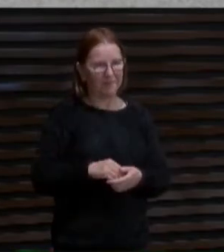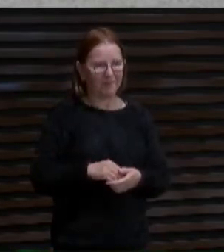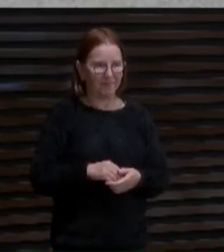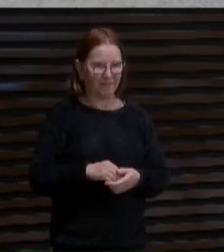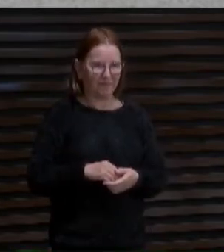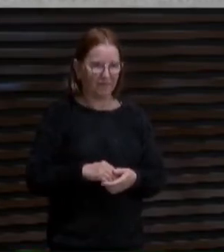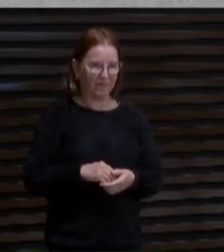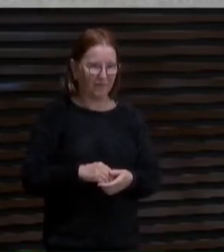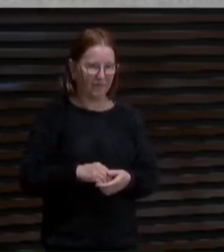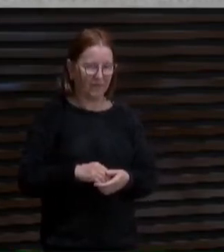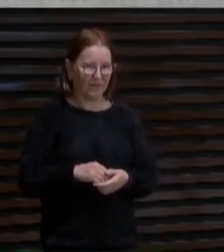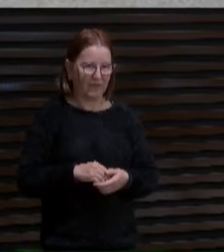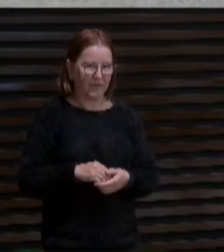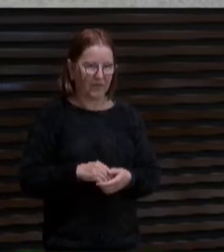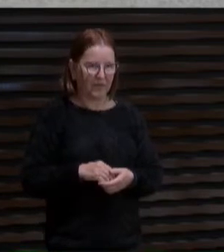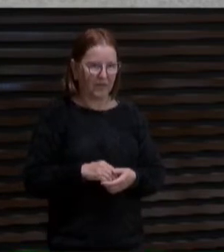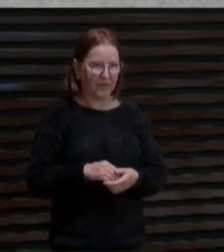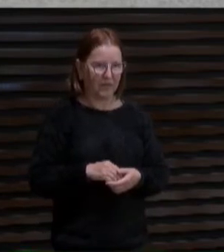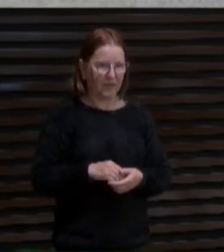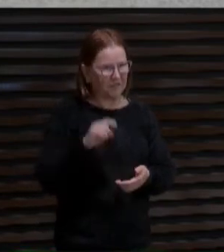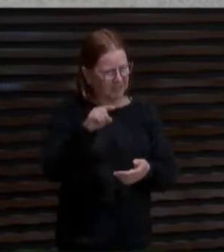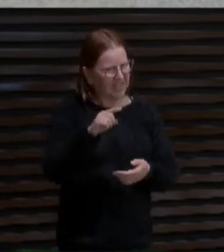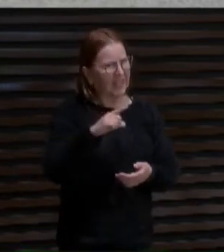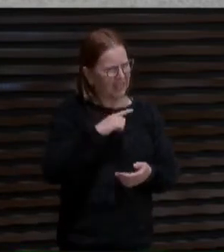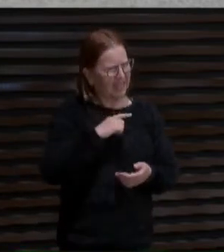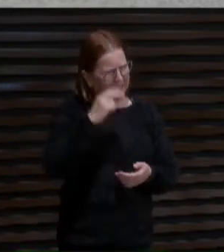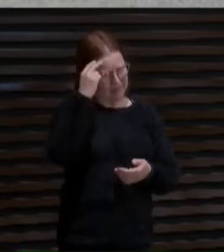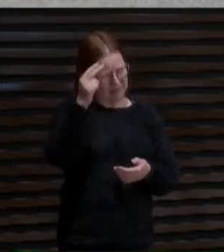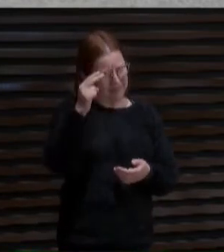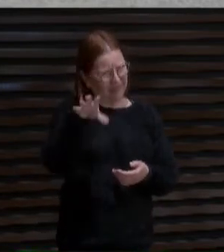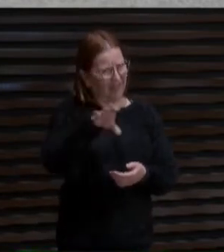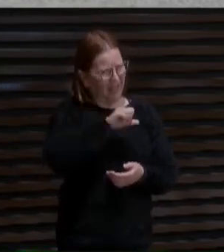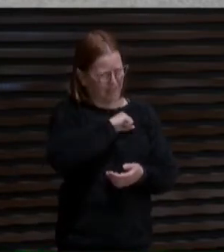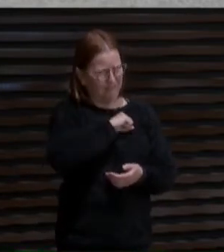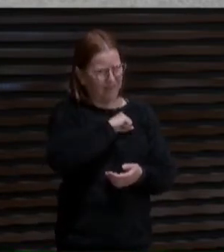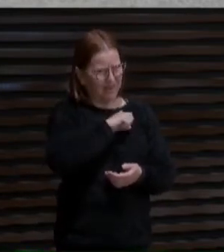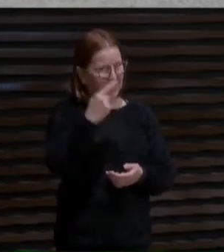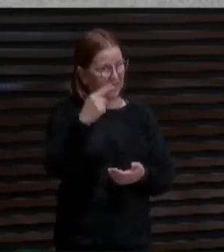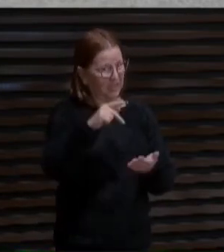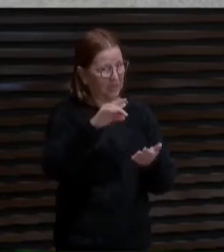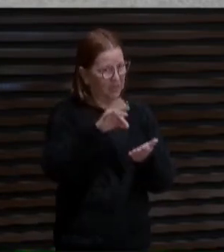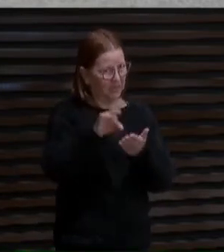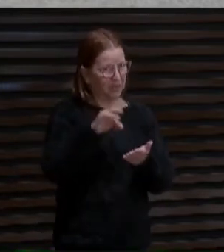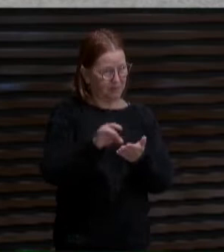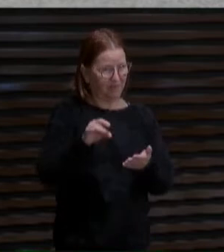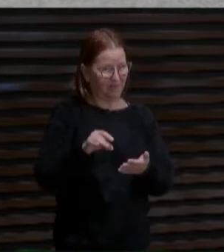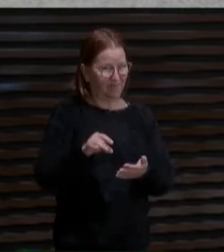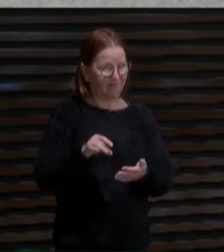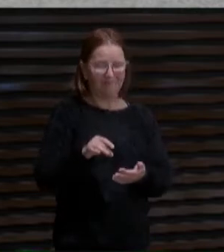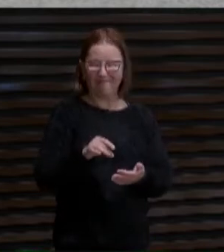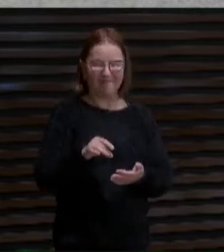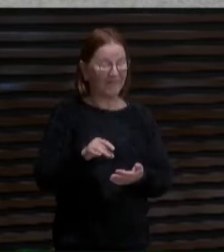você tem capacidade de amar o seu inimigo só com a vida de cristo dentro de você